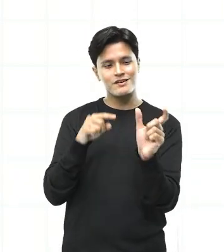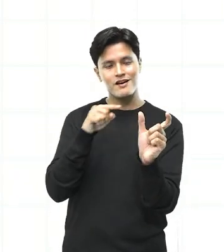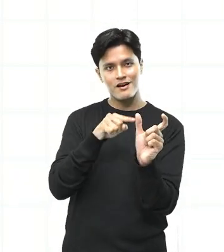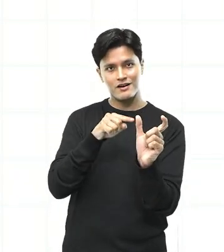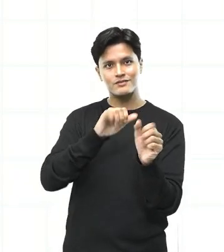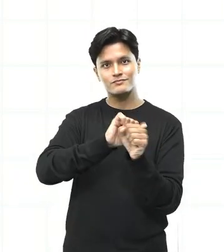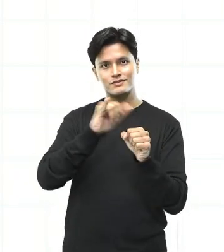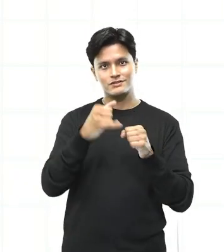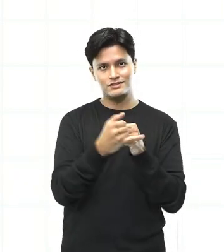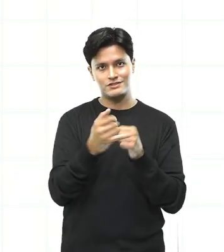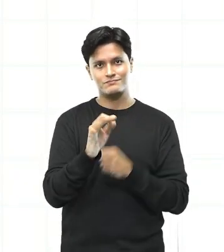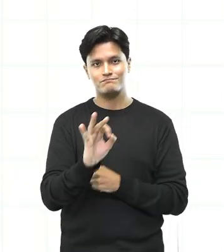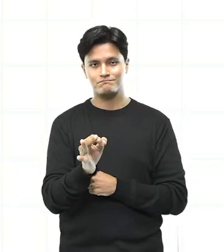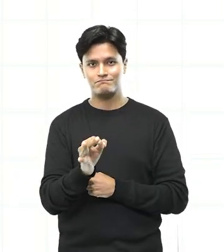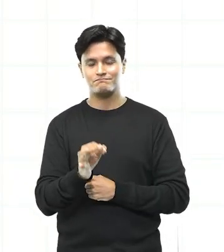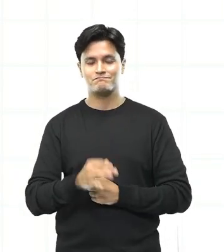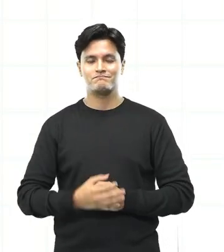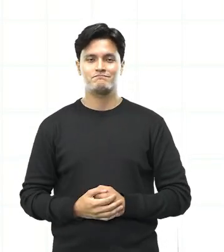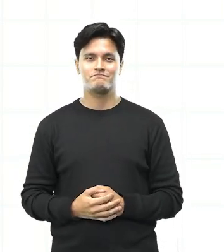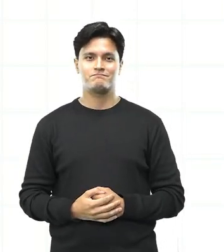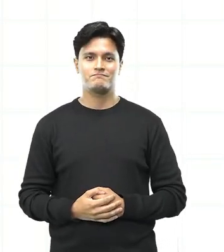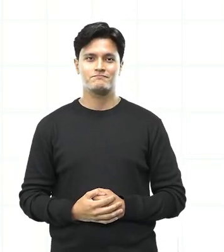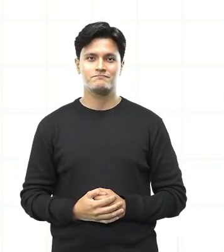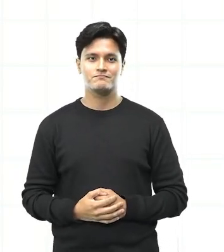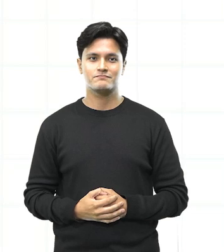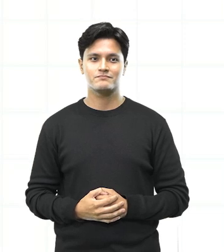caso da palavra arrumada.